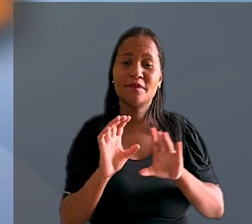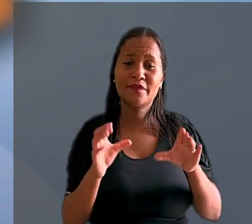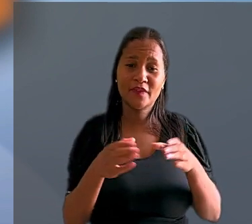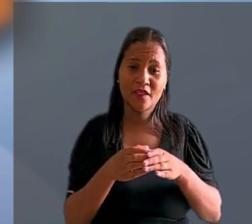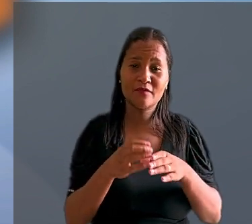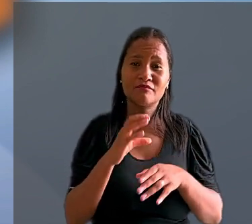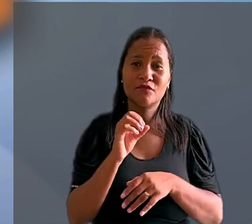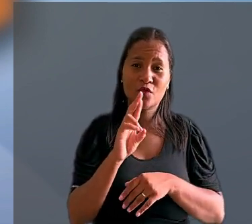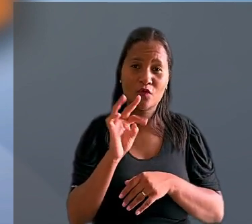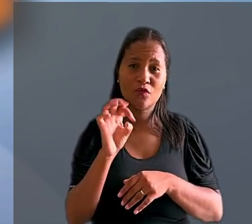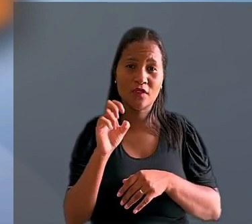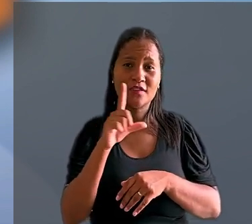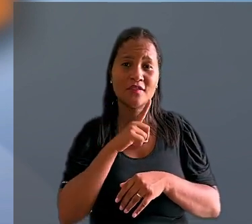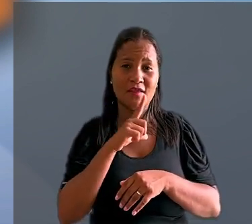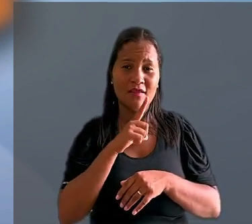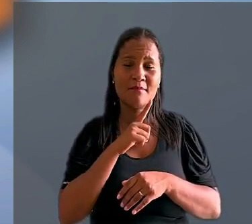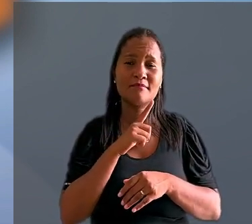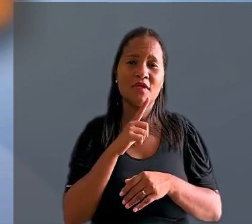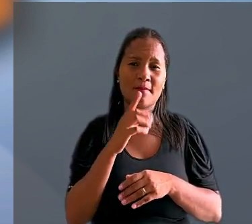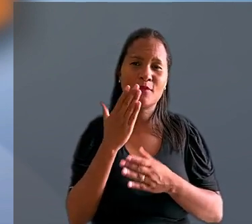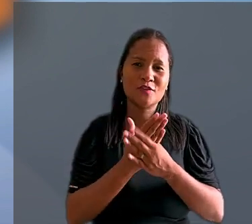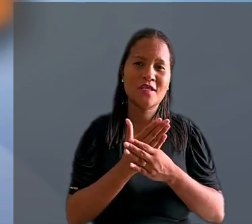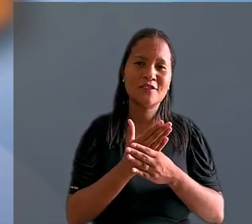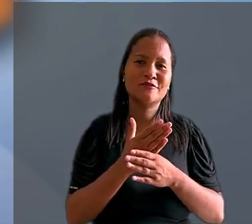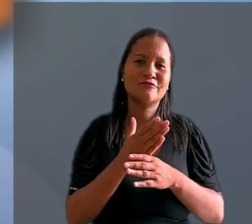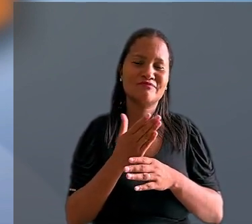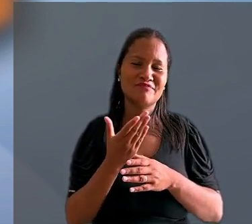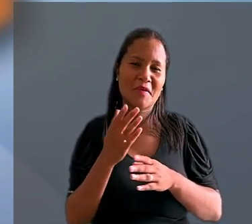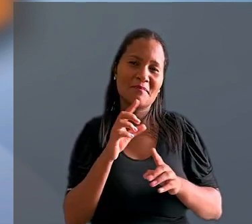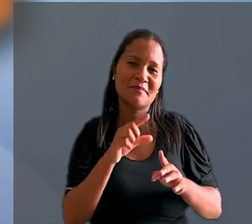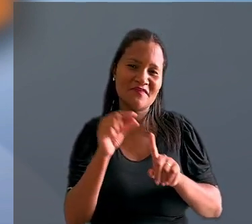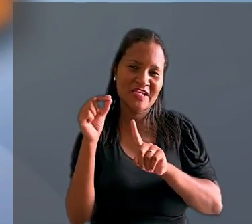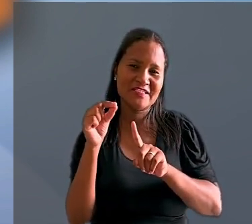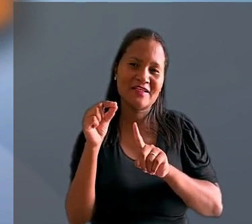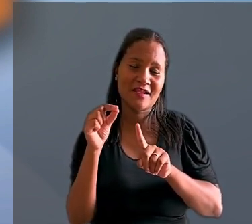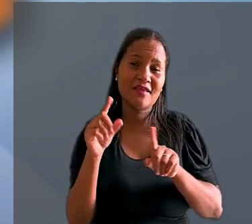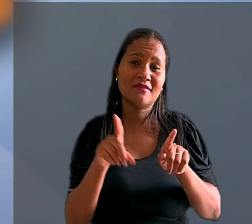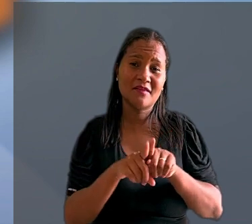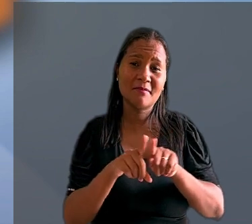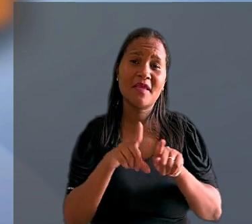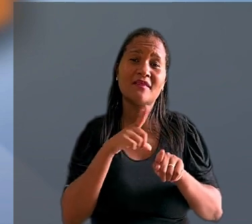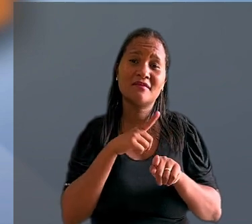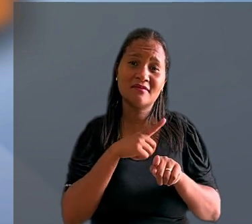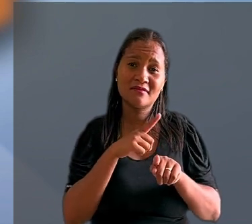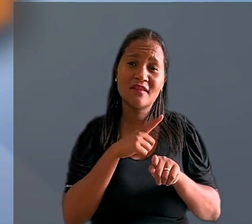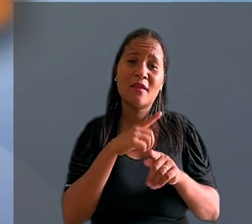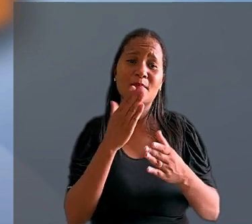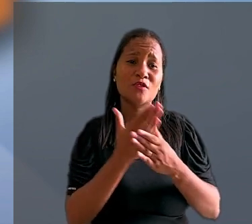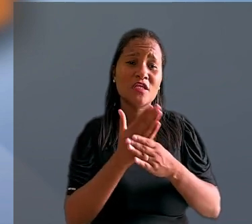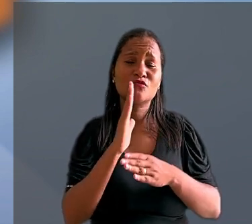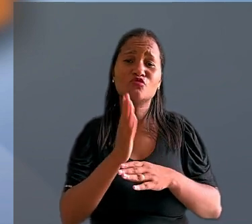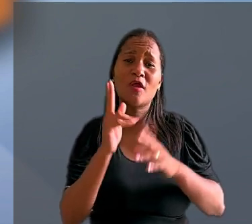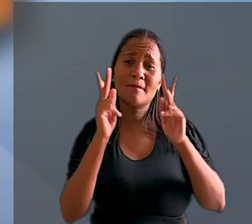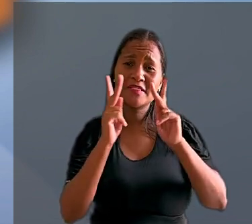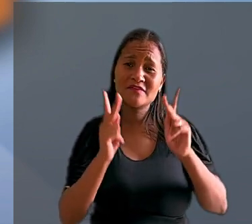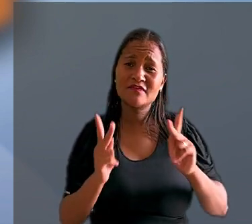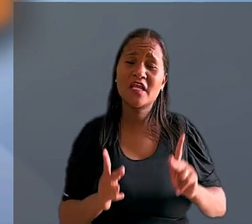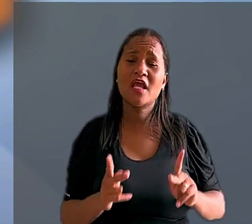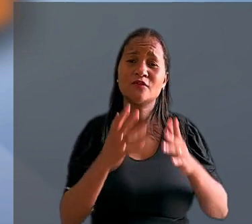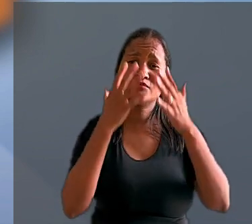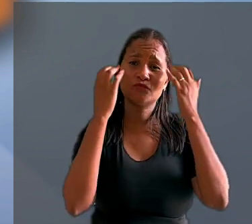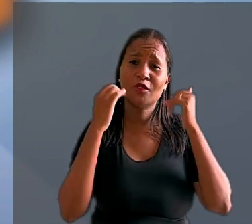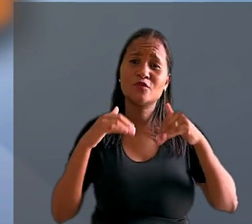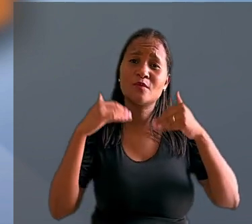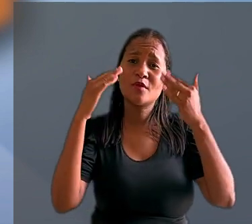preferência. Embora na corte haja processos com a tramitação preferencial, existe ainda uma gestão daqueles casos com temas já pacificados